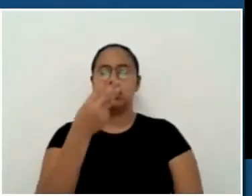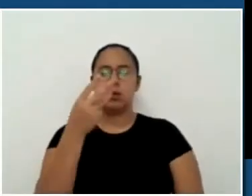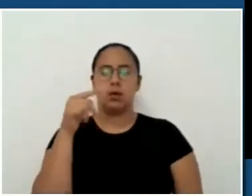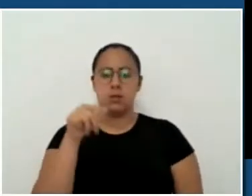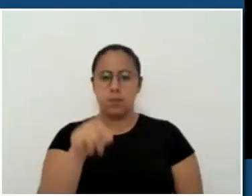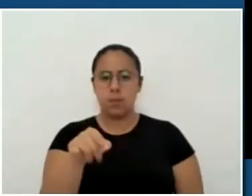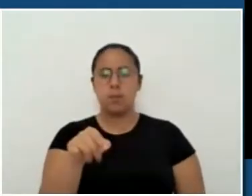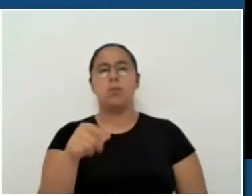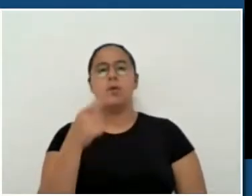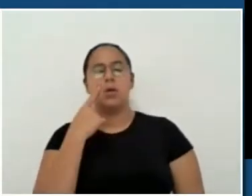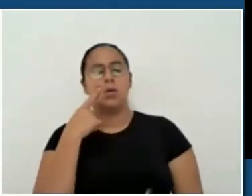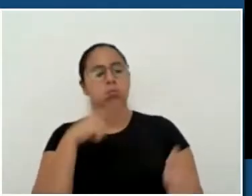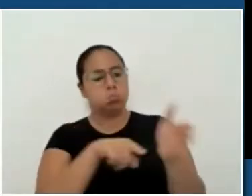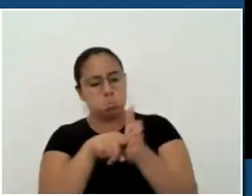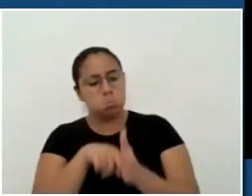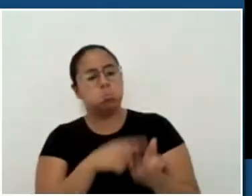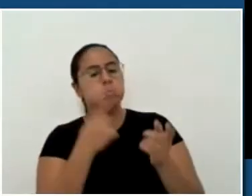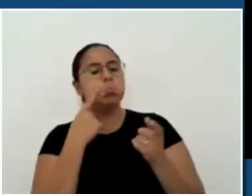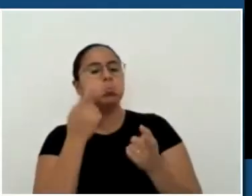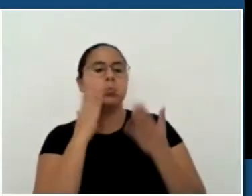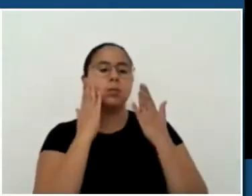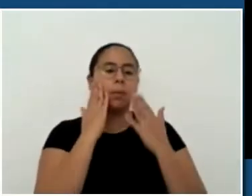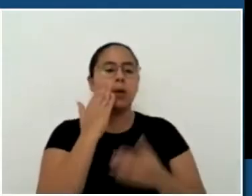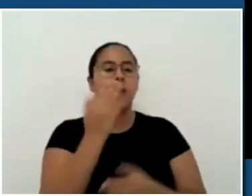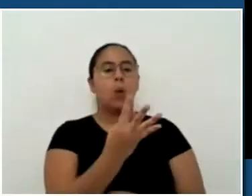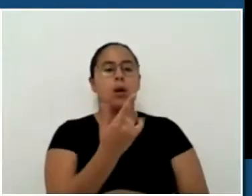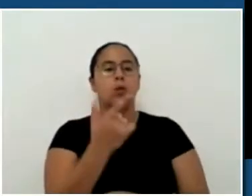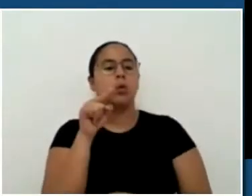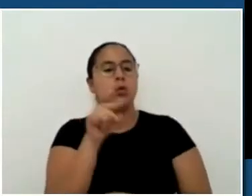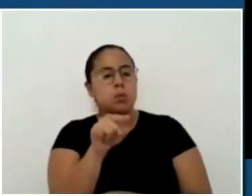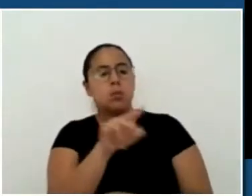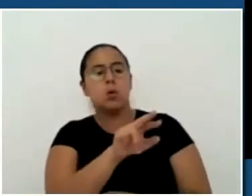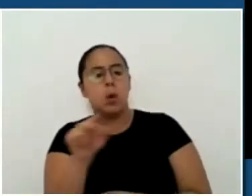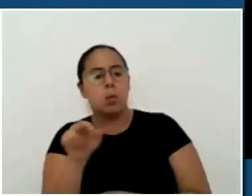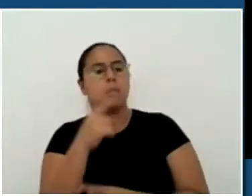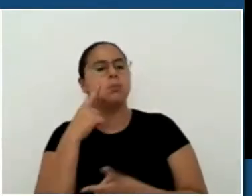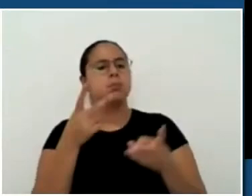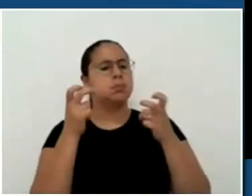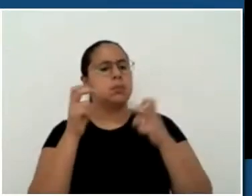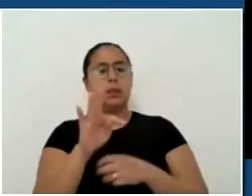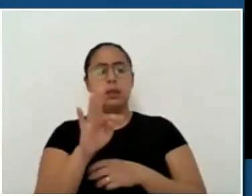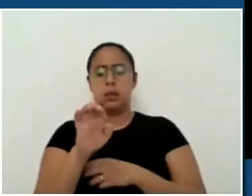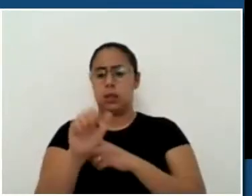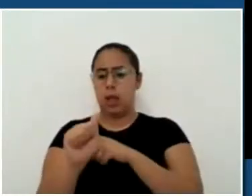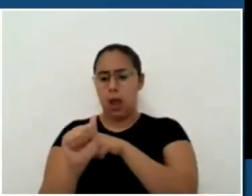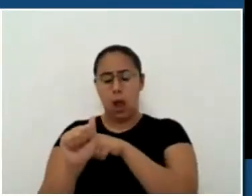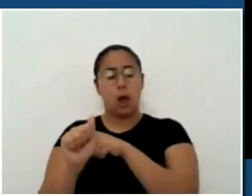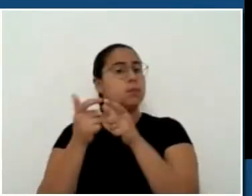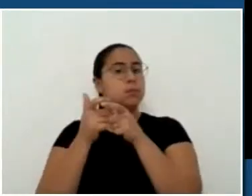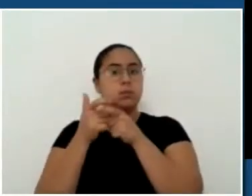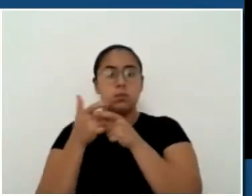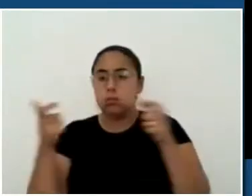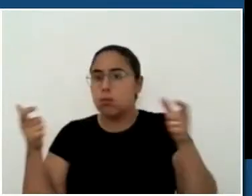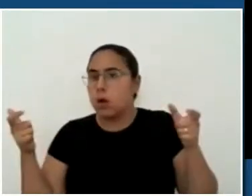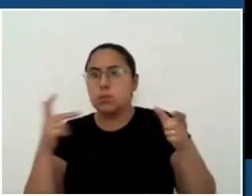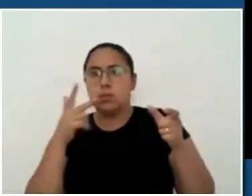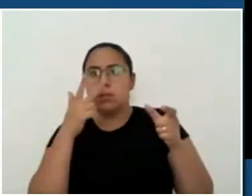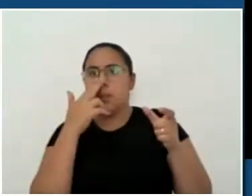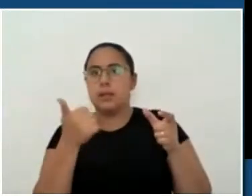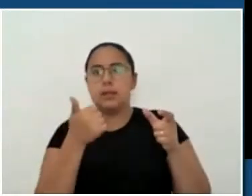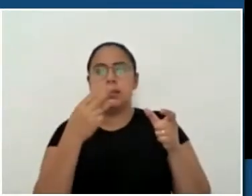42 irmãos, e eles viram que a presença do TEA aumentava o risco de ter transtorno do espectro autista em